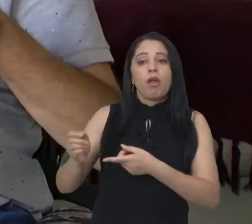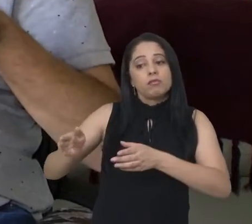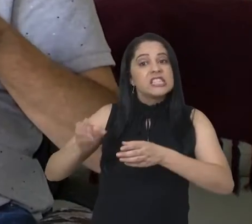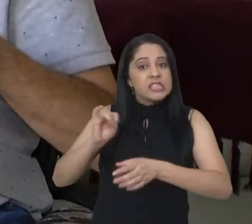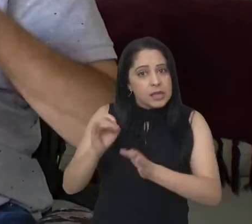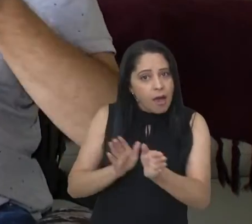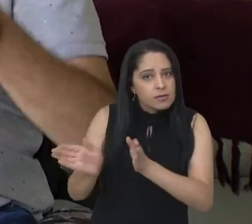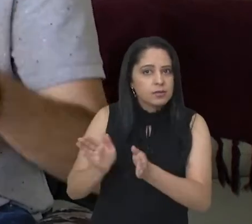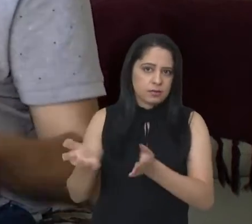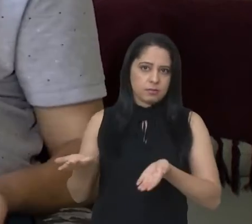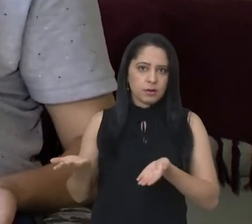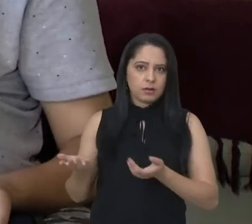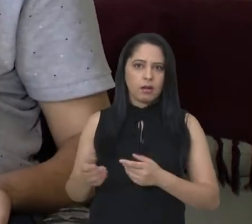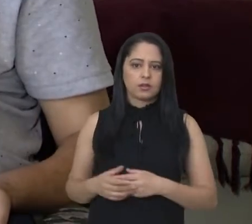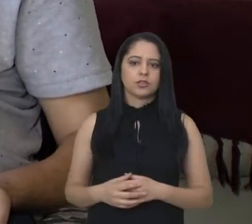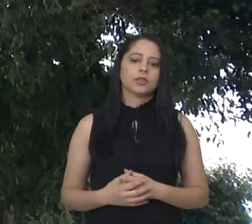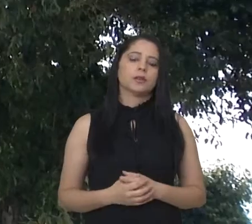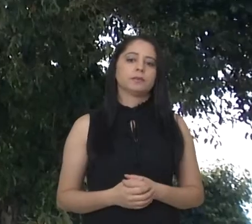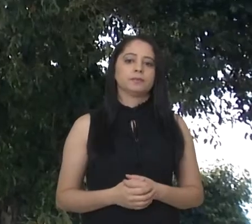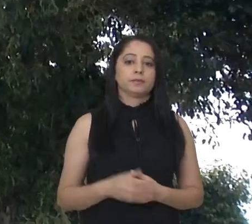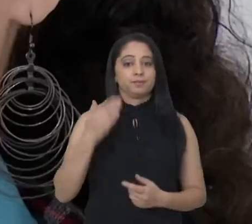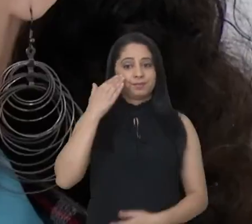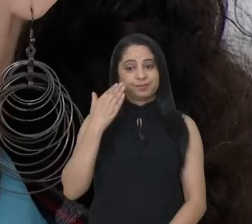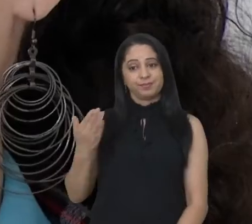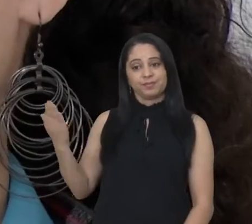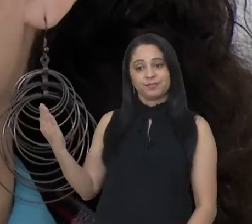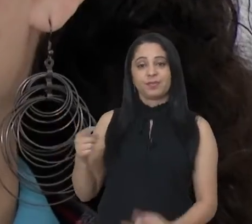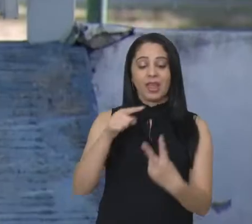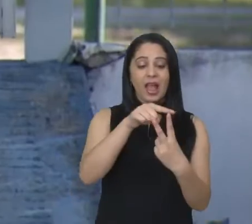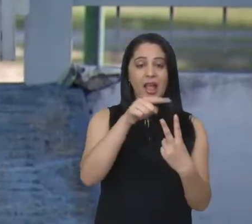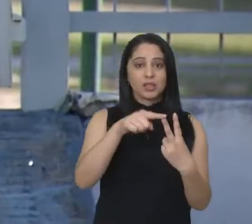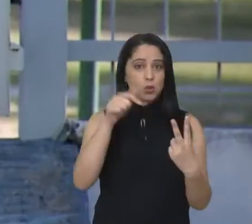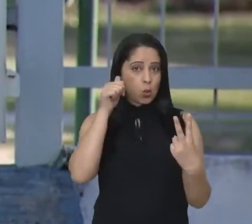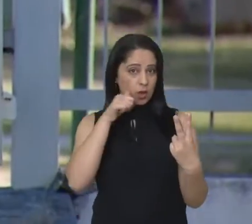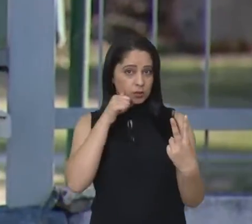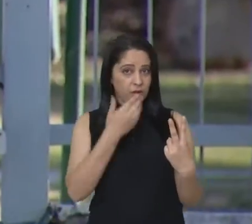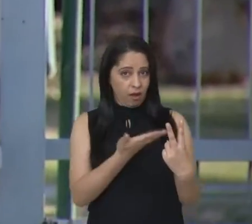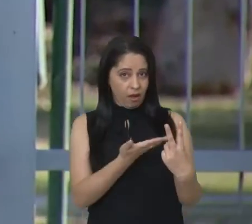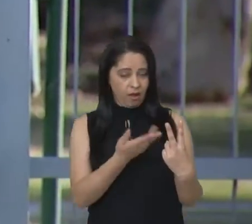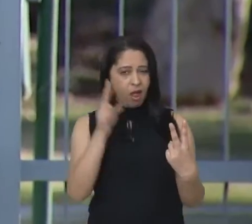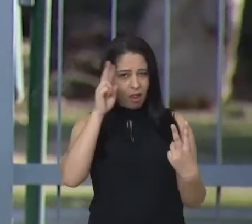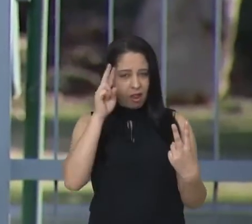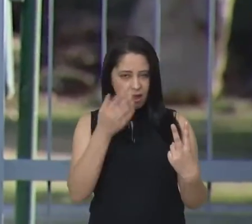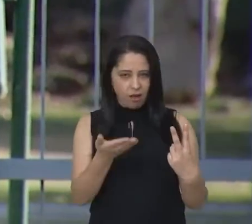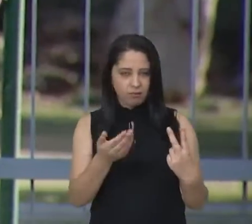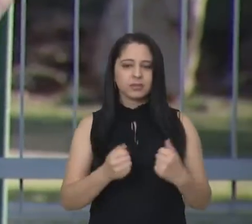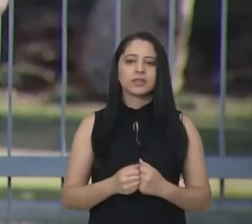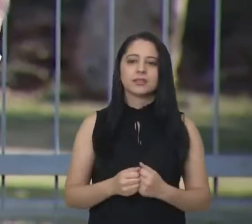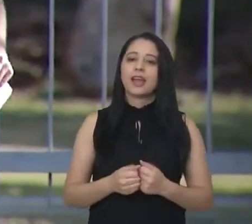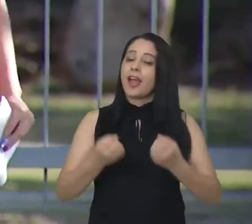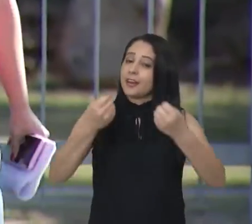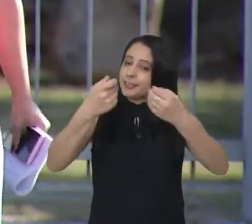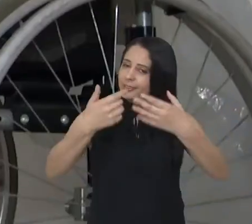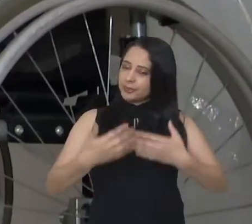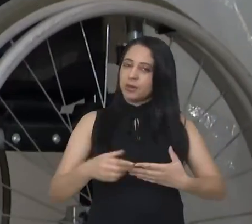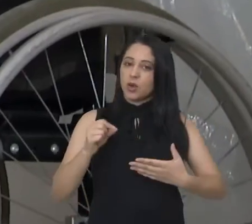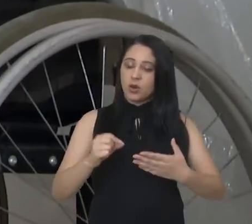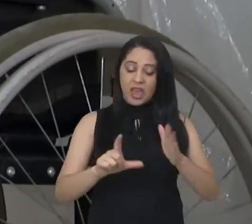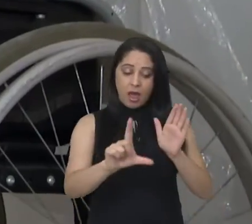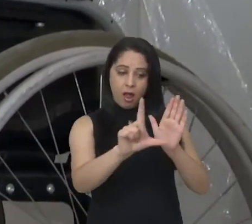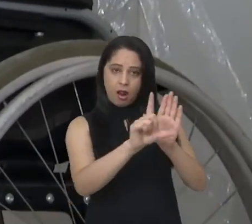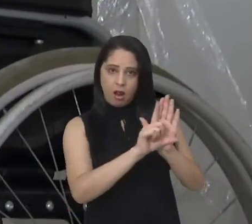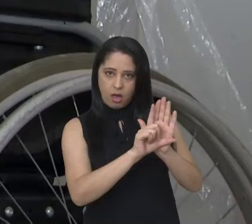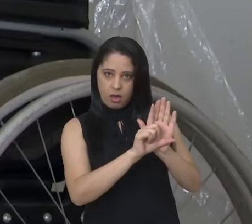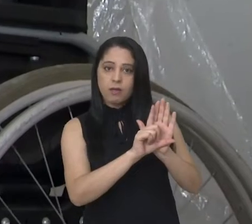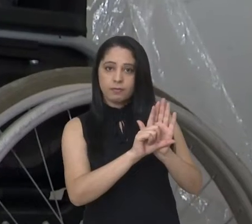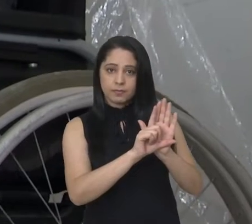por causa da acessibilidade. E a Renata e a Elisa, realidades que conhecemos no início desta reportagem,